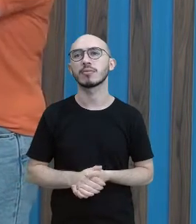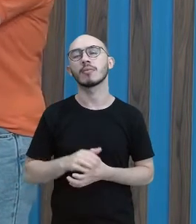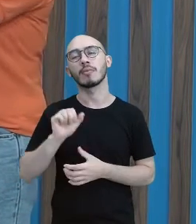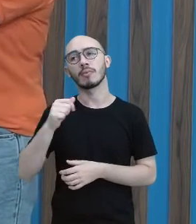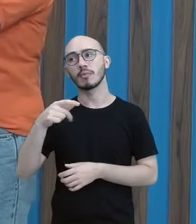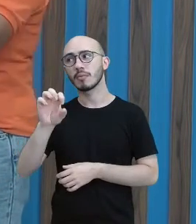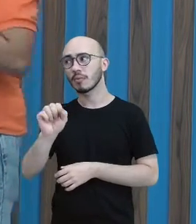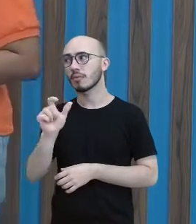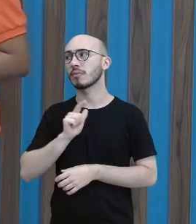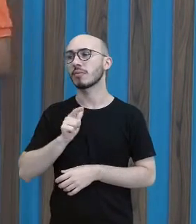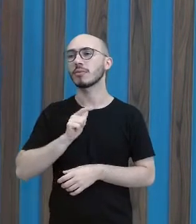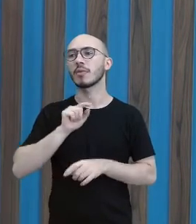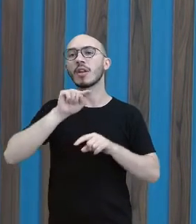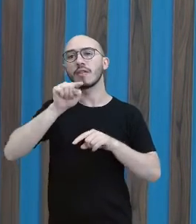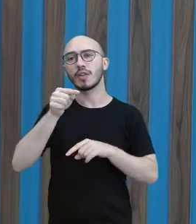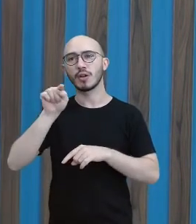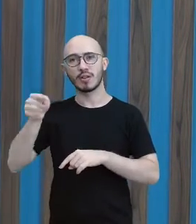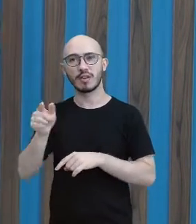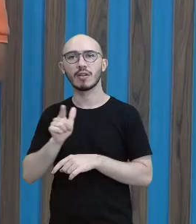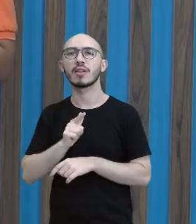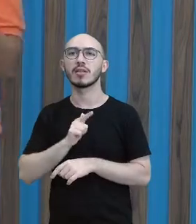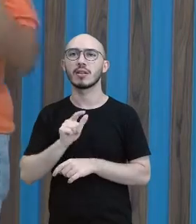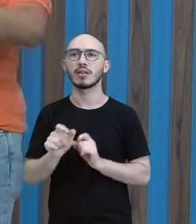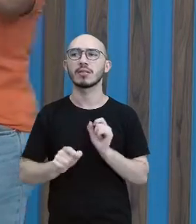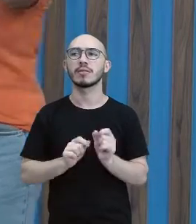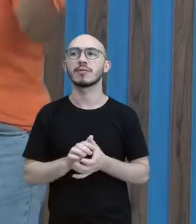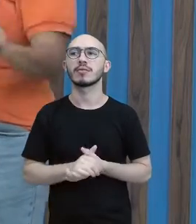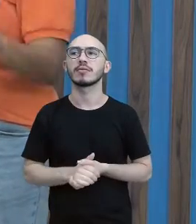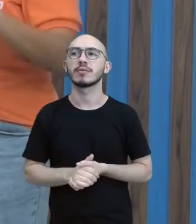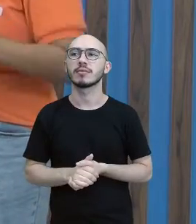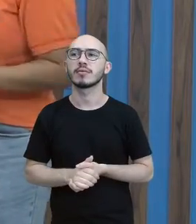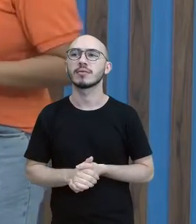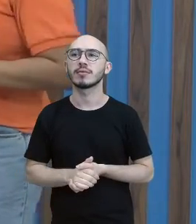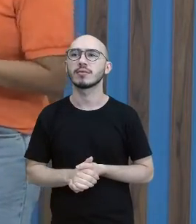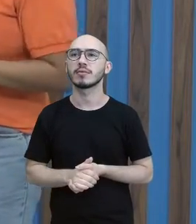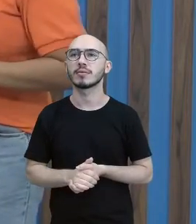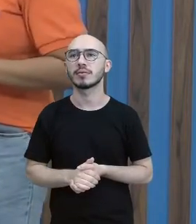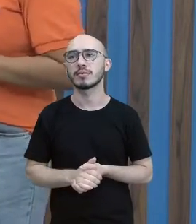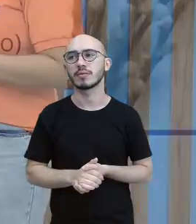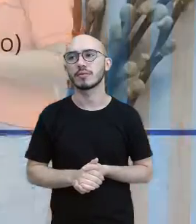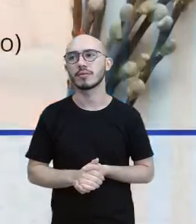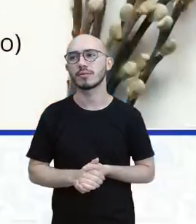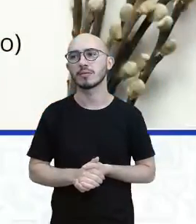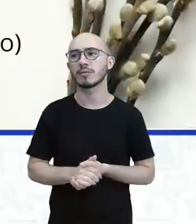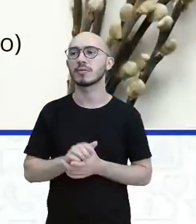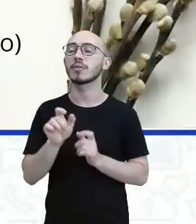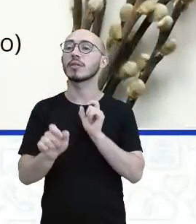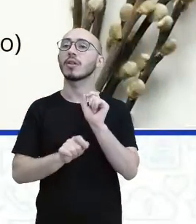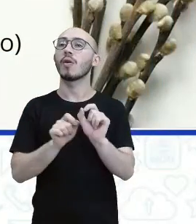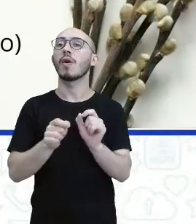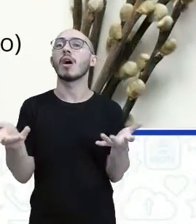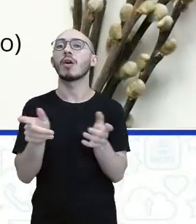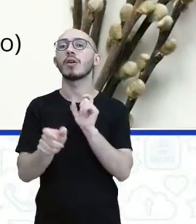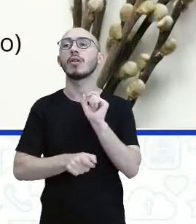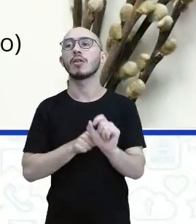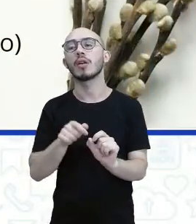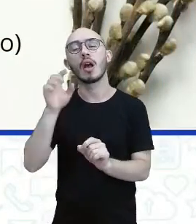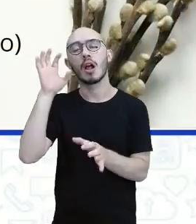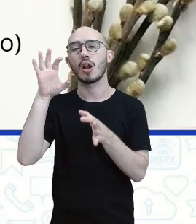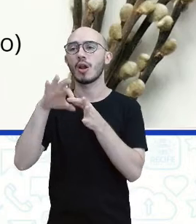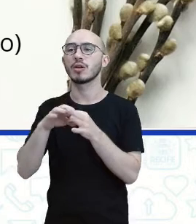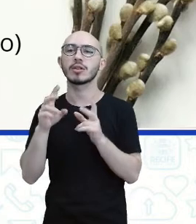entre vírgulas, né? Perdão, gente, aquele slide estava perdido. Não separar o verbo do complemento é a mesma lógica.